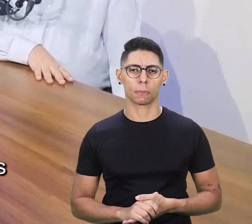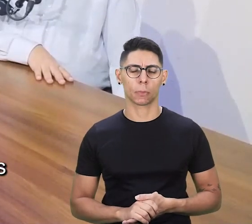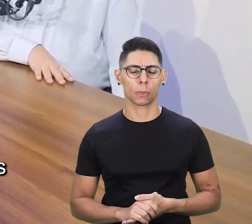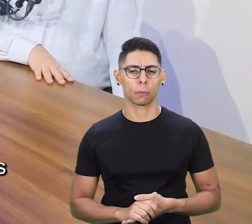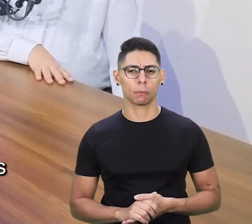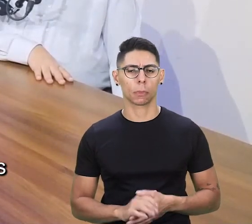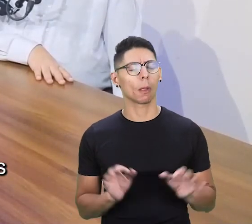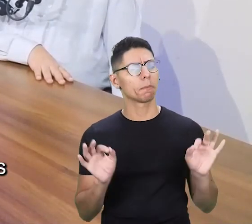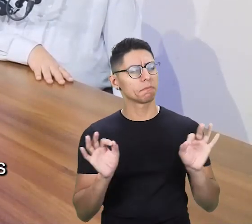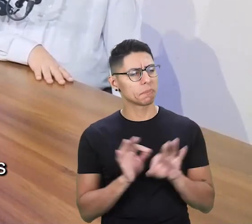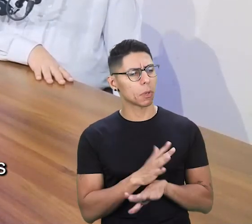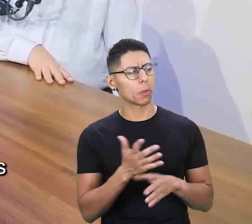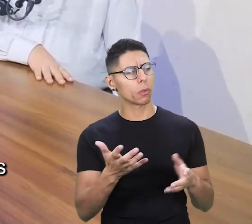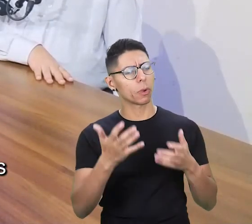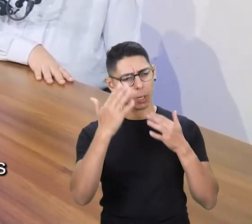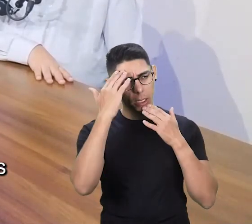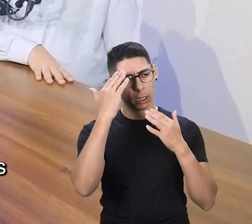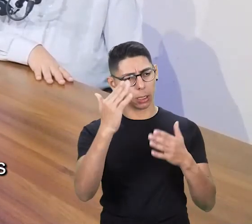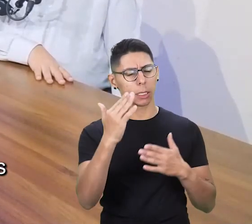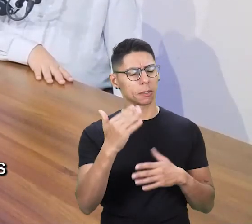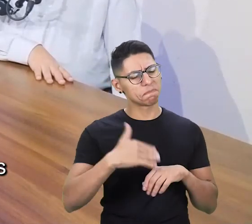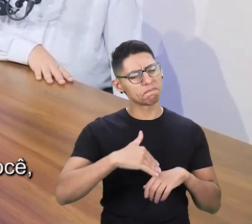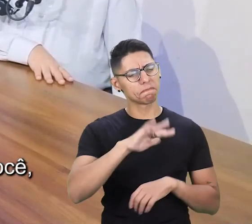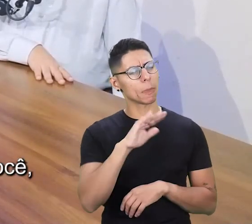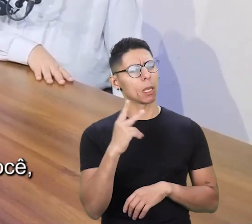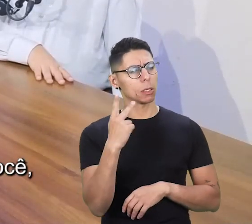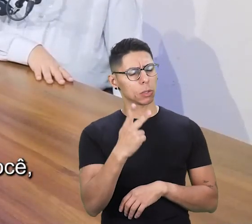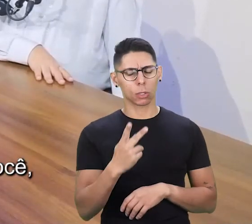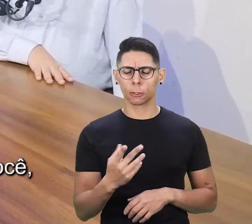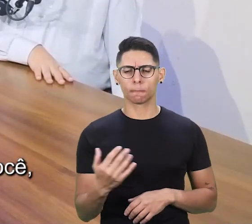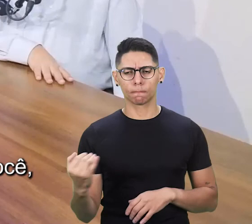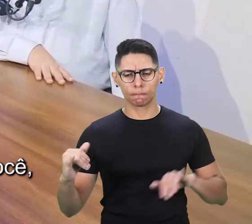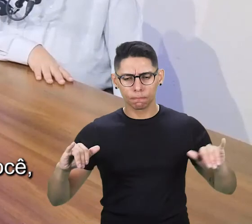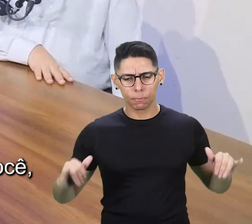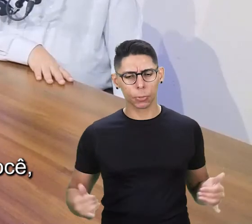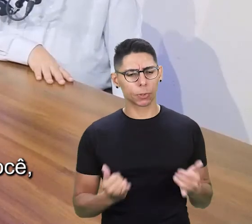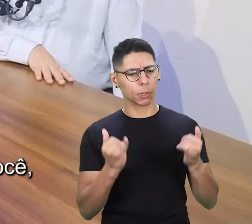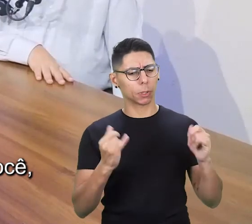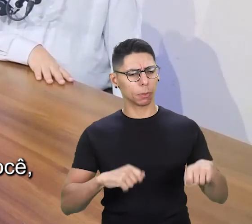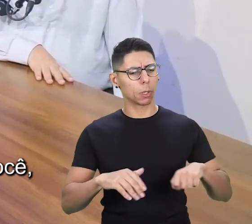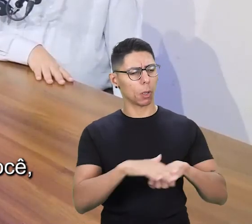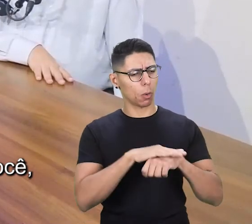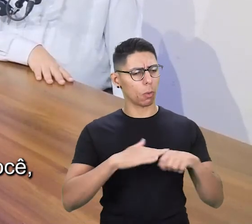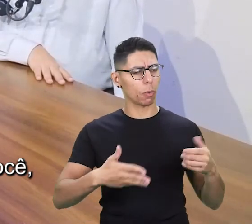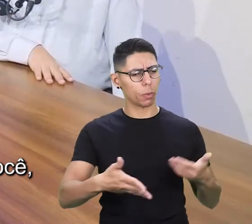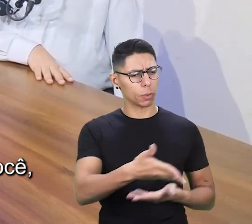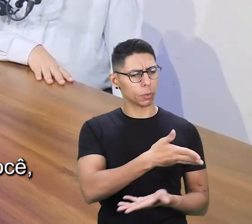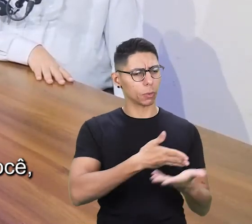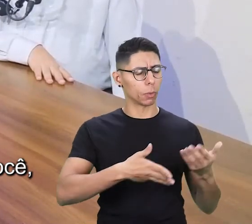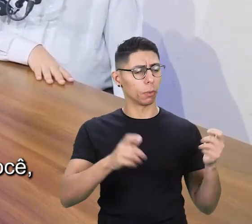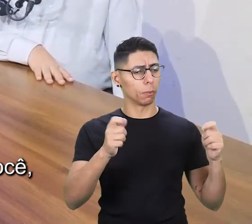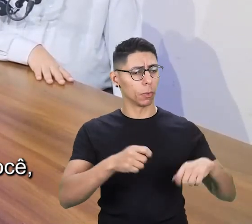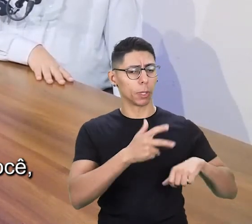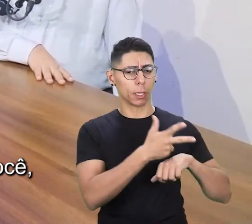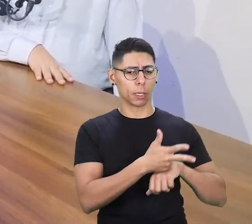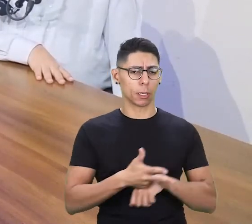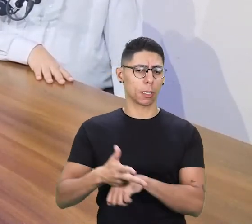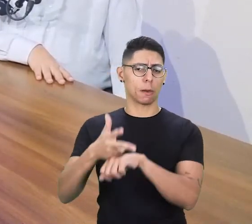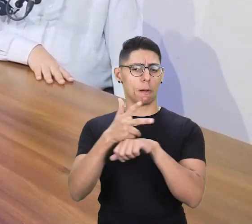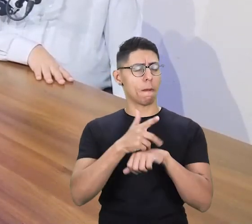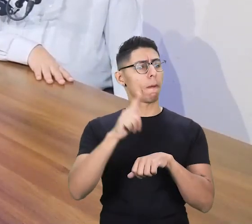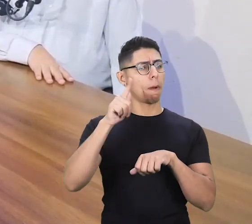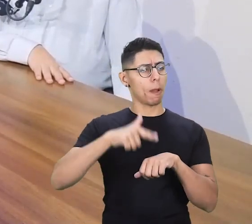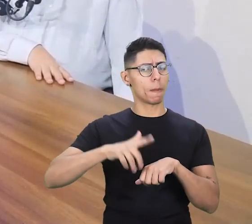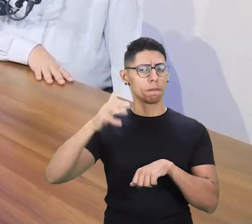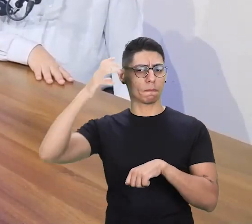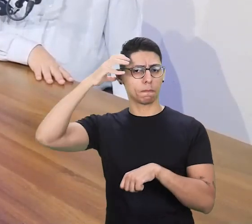te agradecer demais essa oportunidade, essa rica oportunidade de conversar com você, de gravar esse podcast.